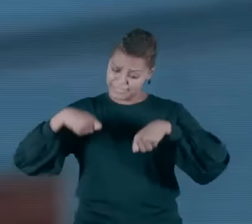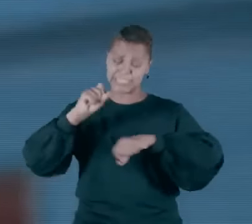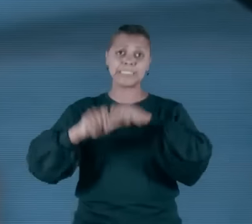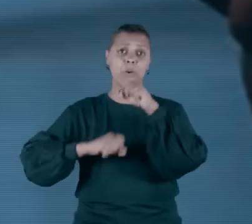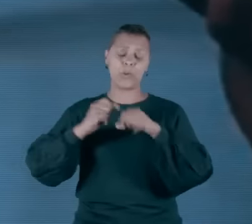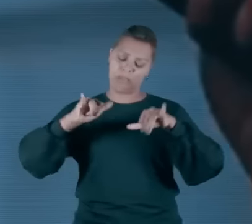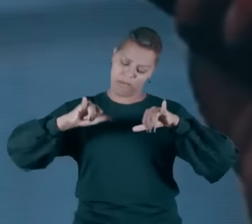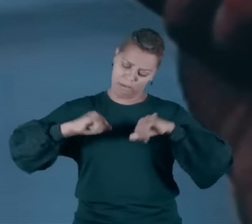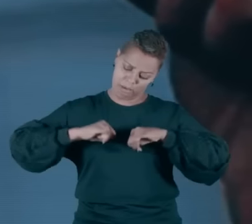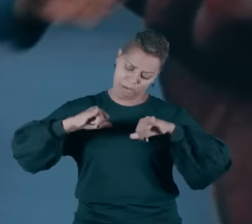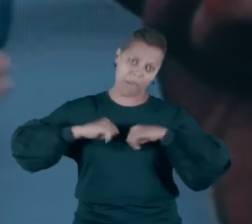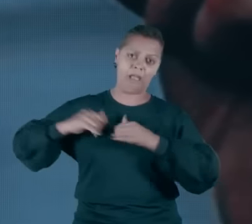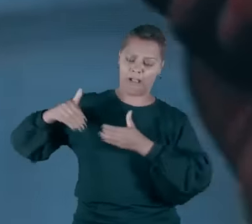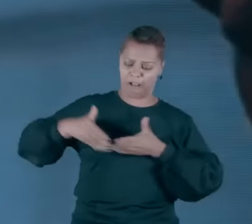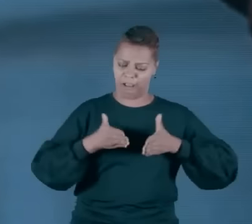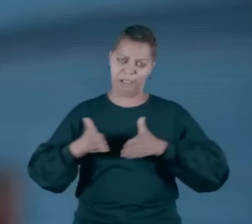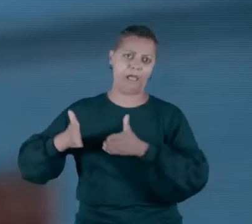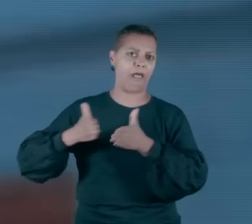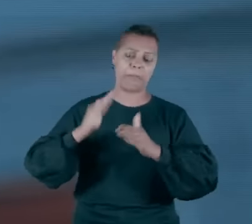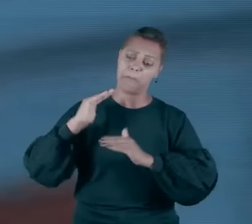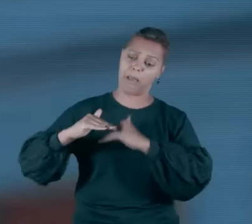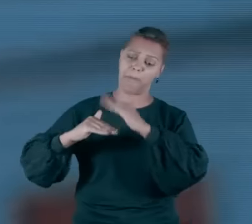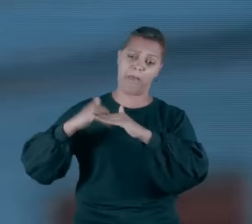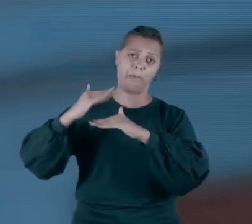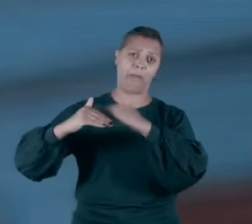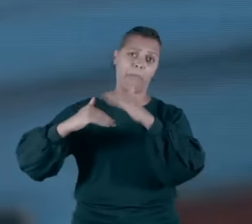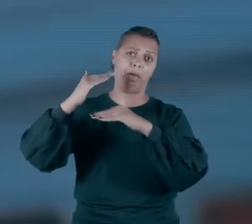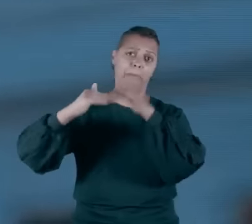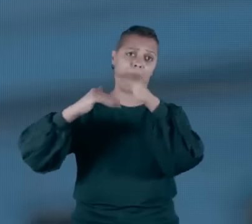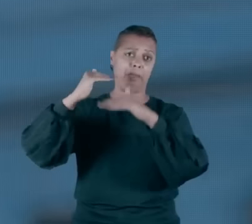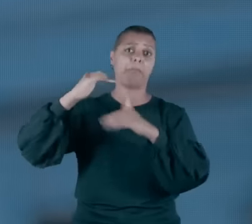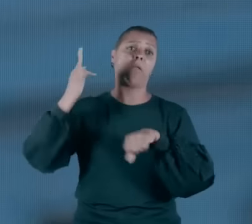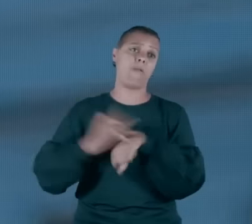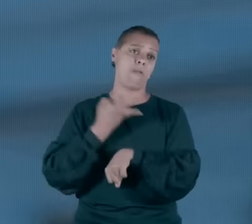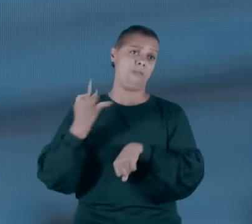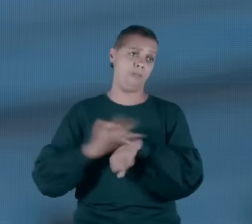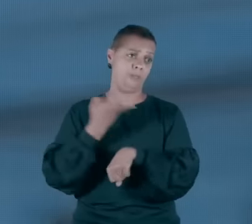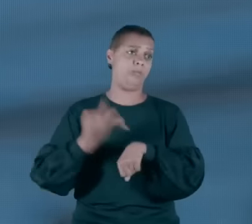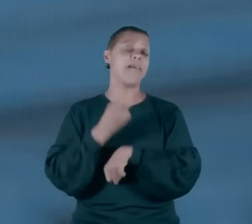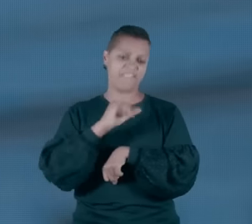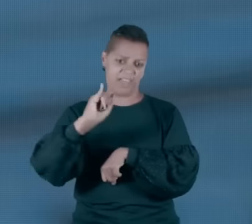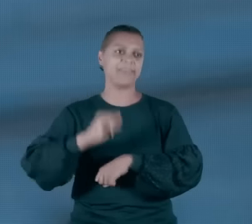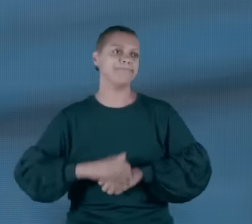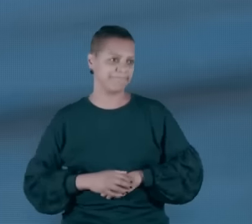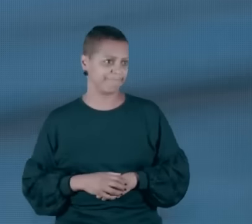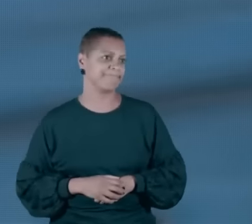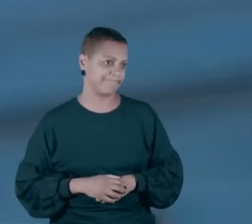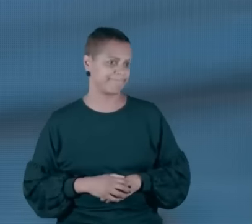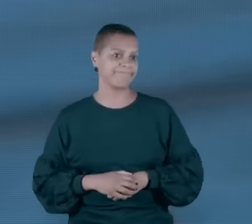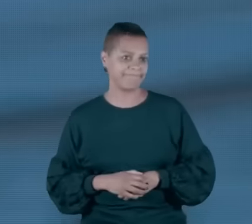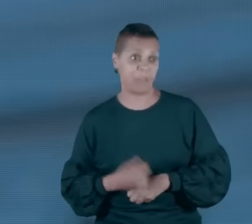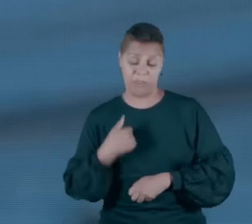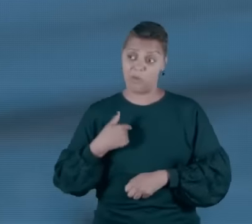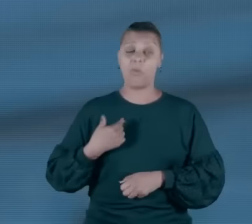as etapas da Universidade da vida da Universidade da fé e eu quero mostrar para vocês